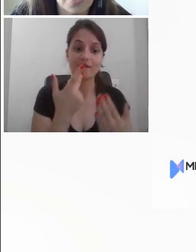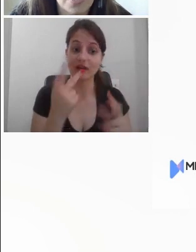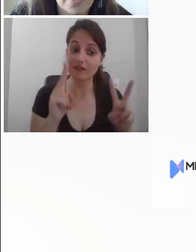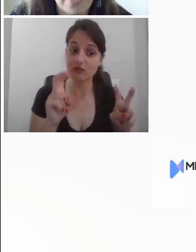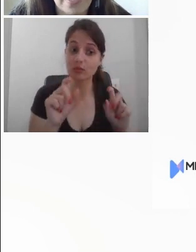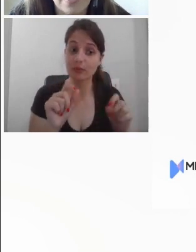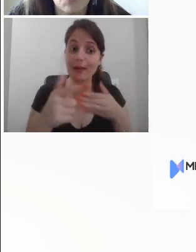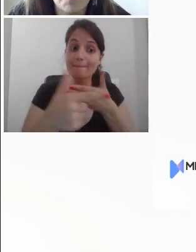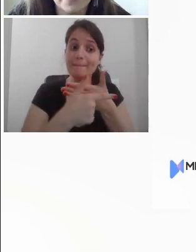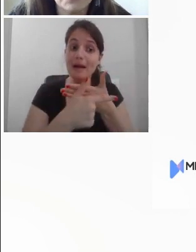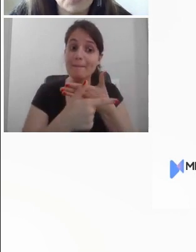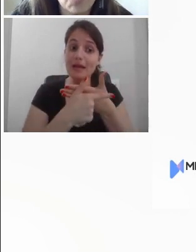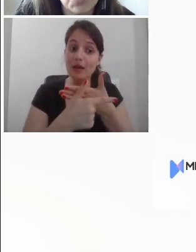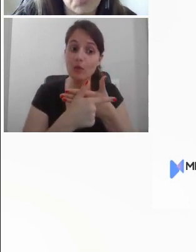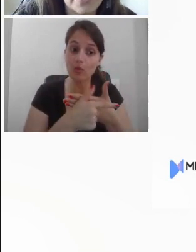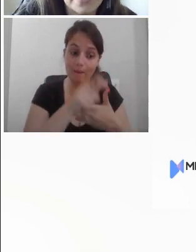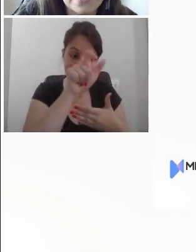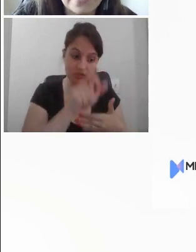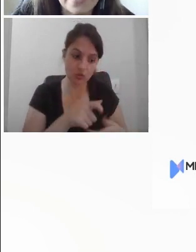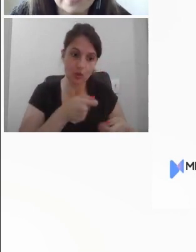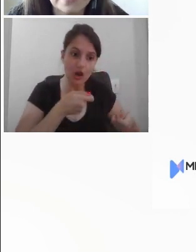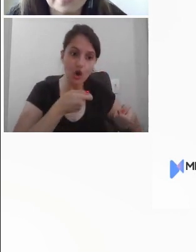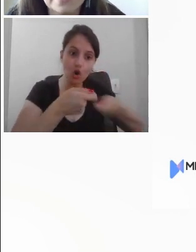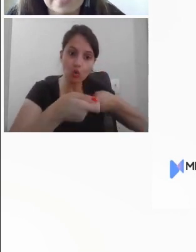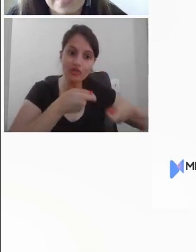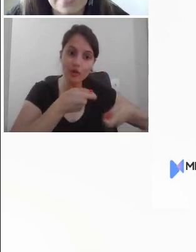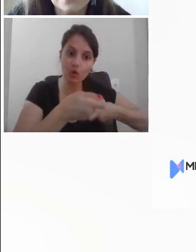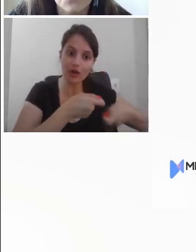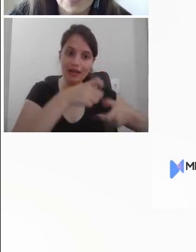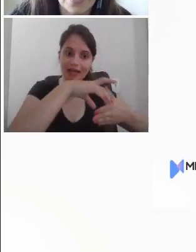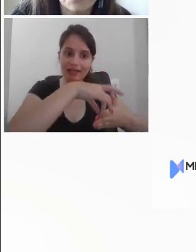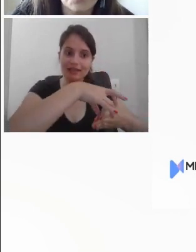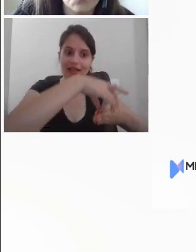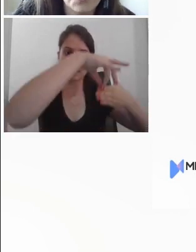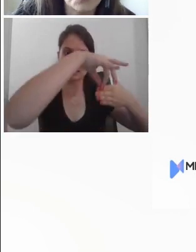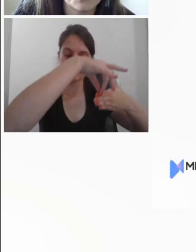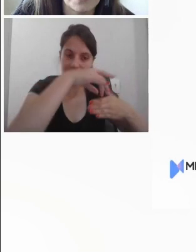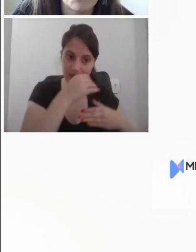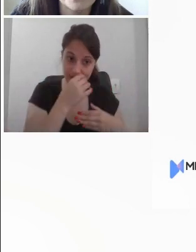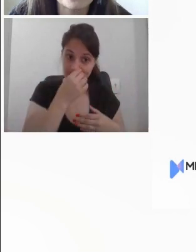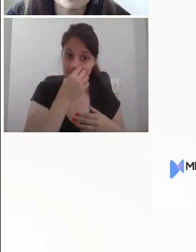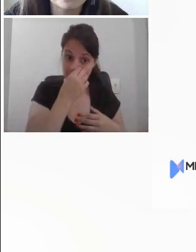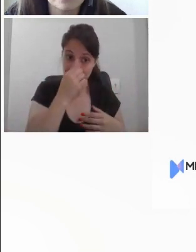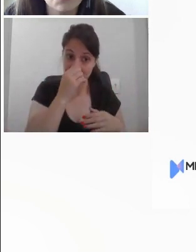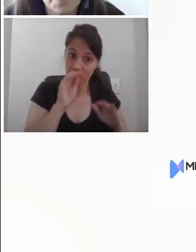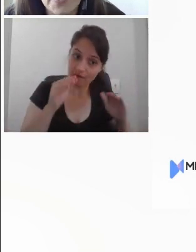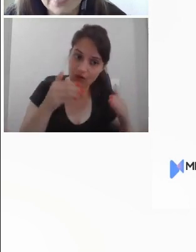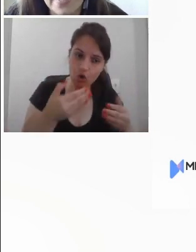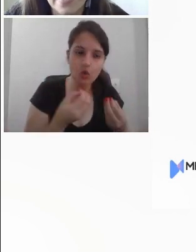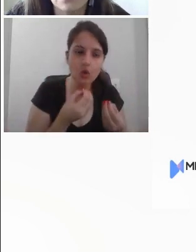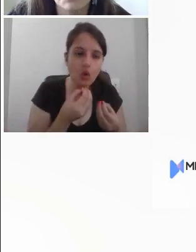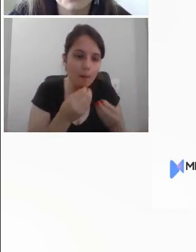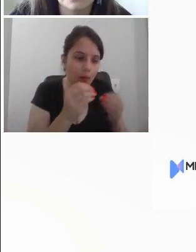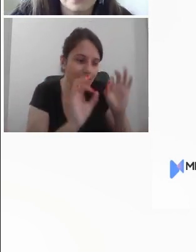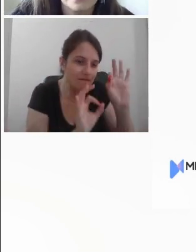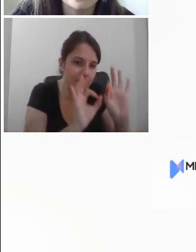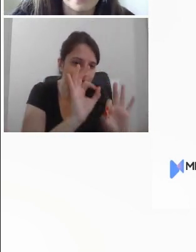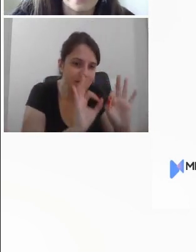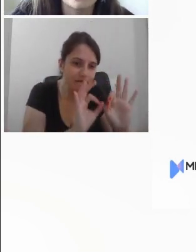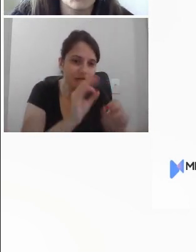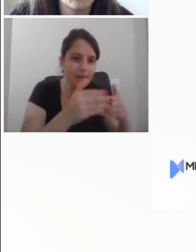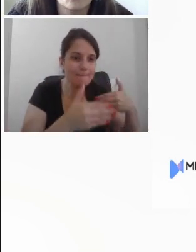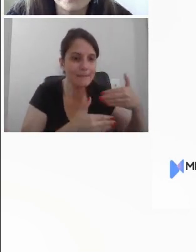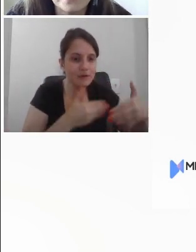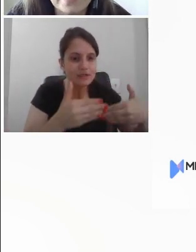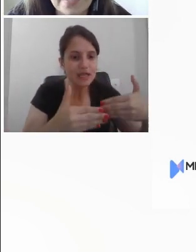de eh comando e controle das lideranças eles focavam muito na orquestração de processos